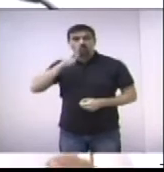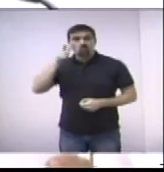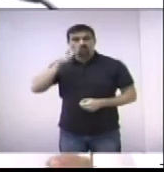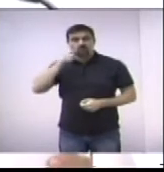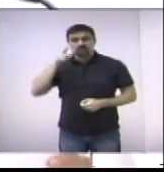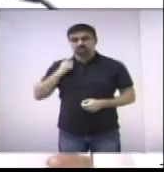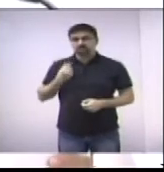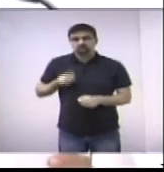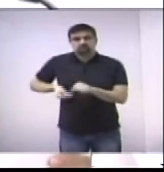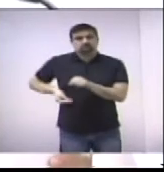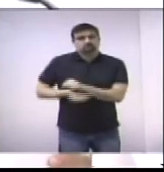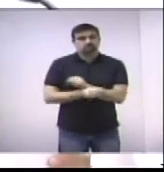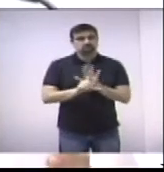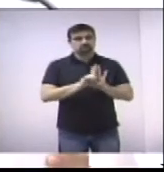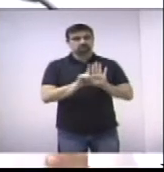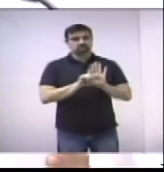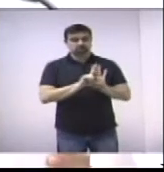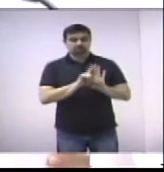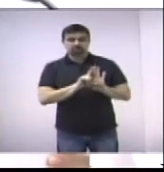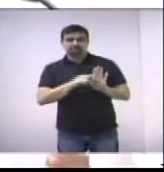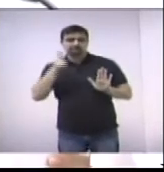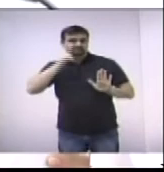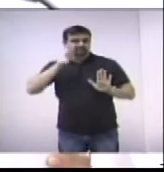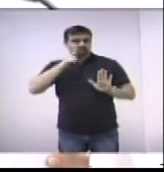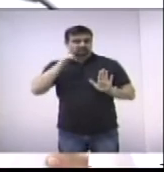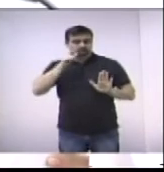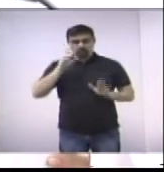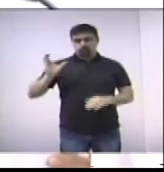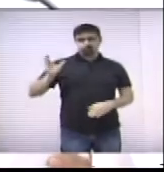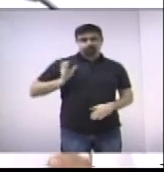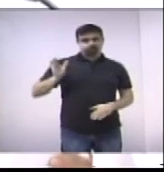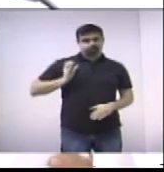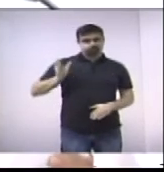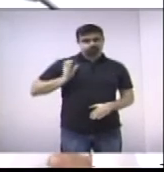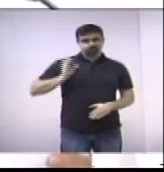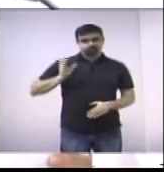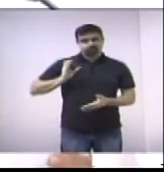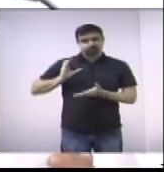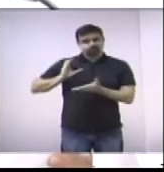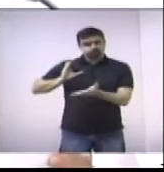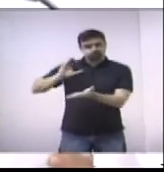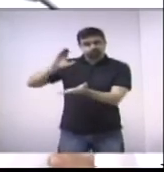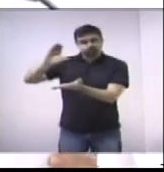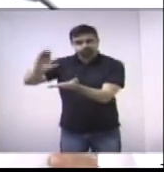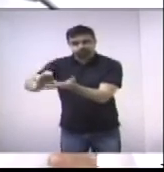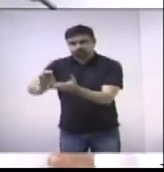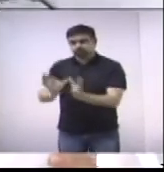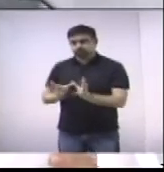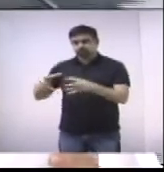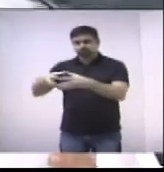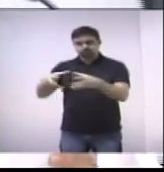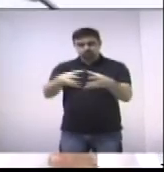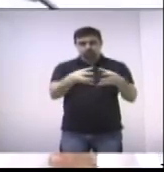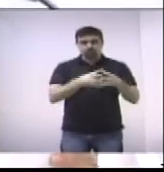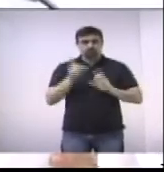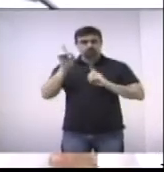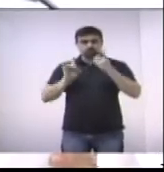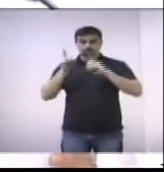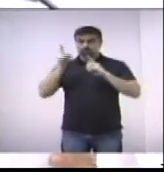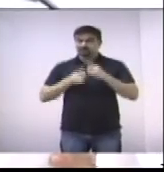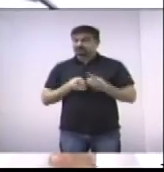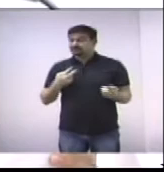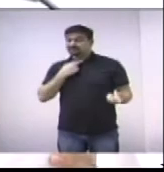de legalidade para o repasse da elevada quantia de recursos públicos para as escolas de samba, que se